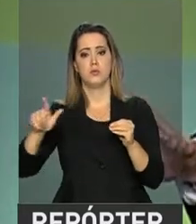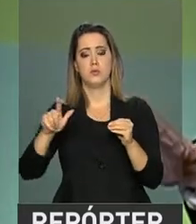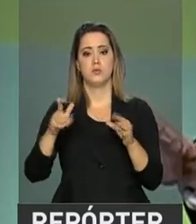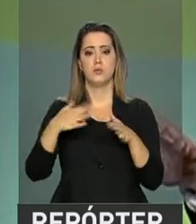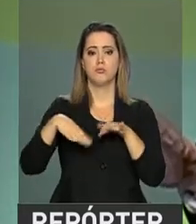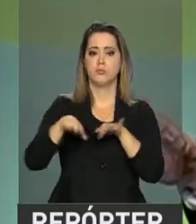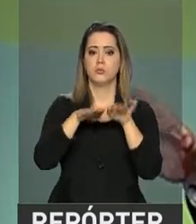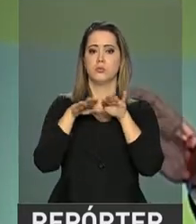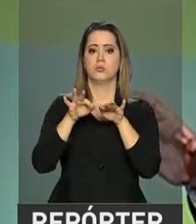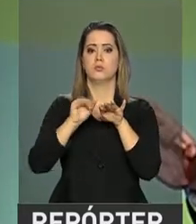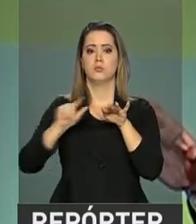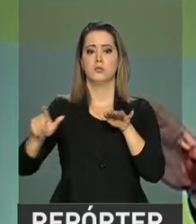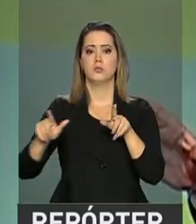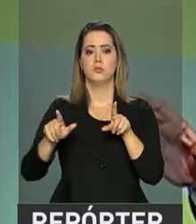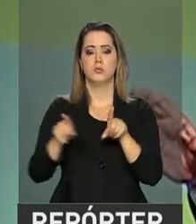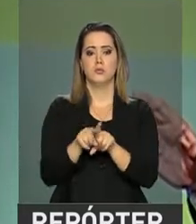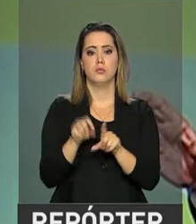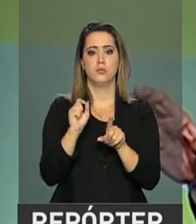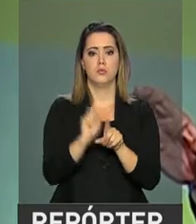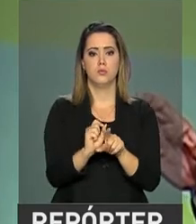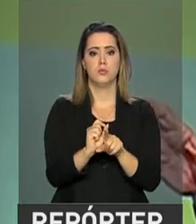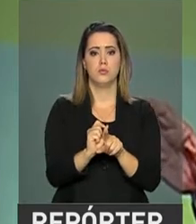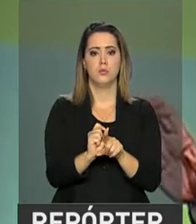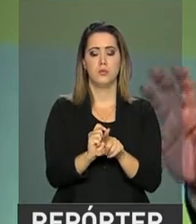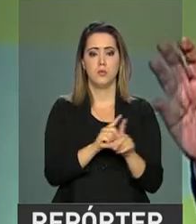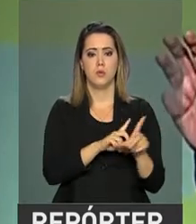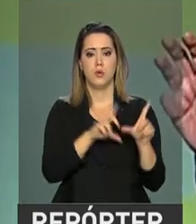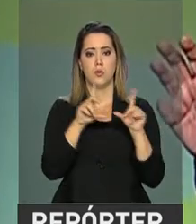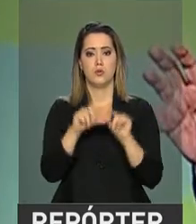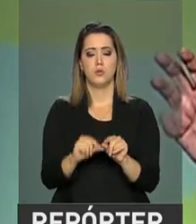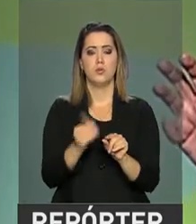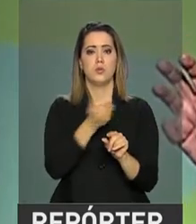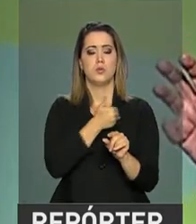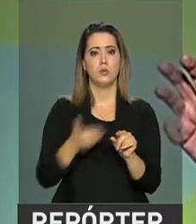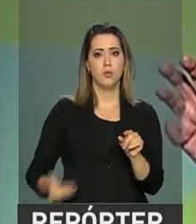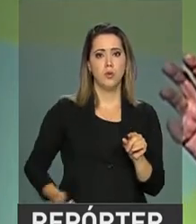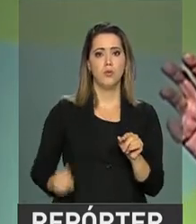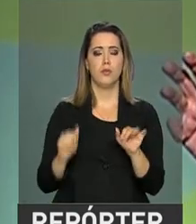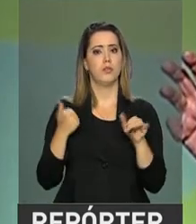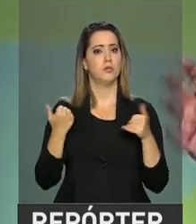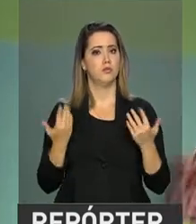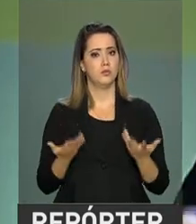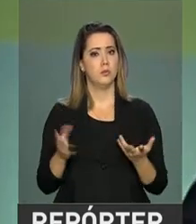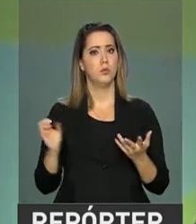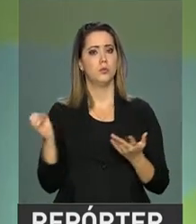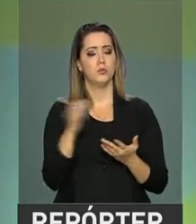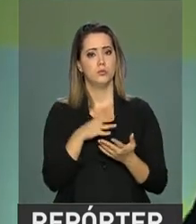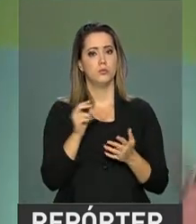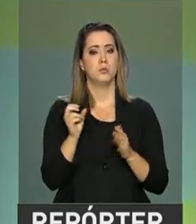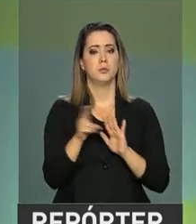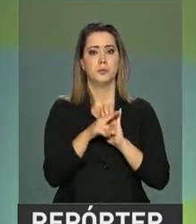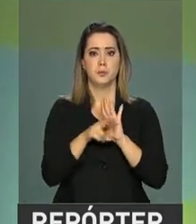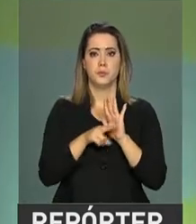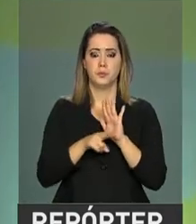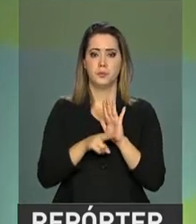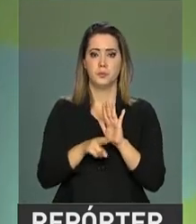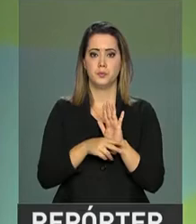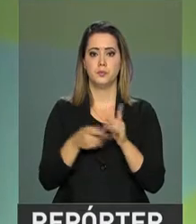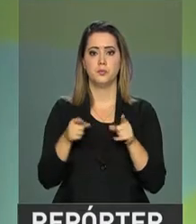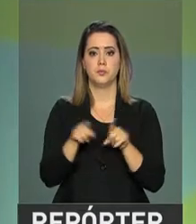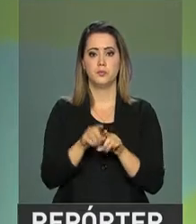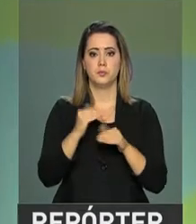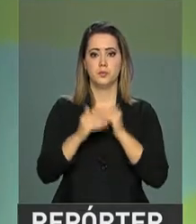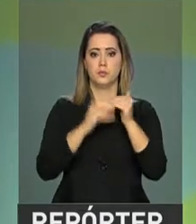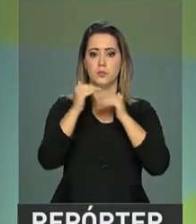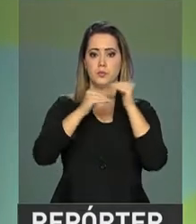equilíbrio fiscal com a diminuição do tamanho do estado com reformas microeconômicas criar um